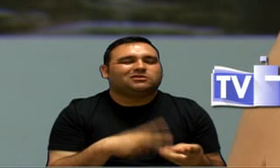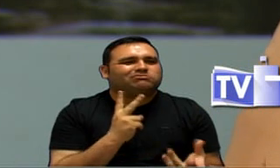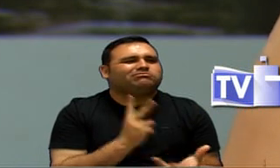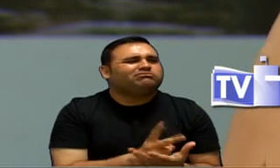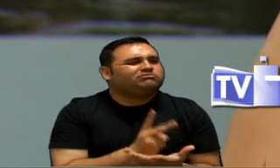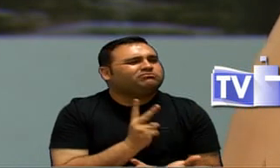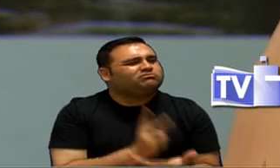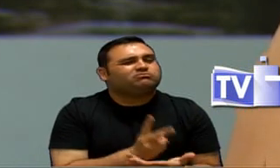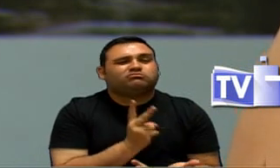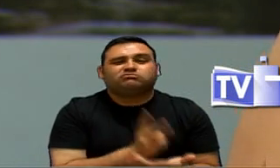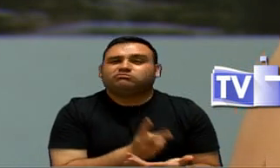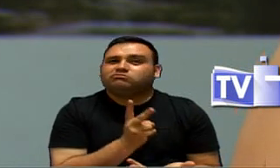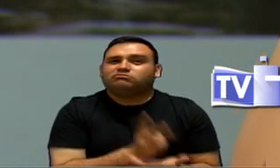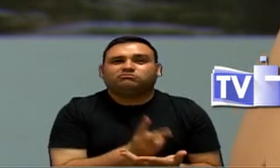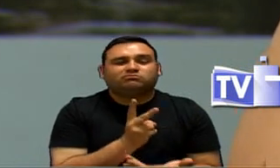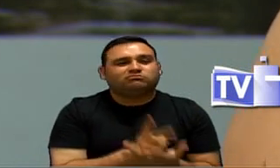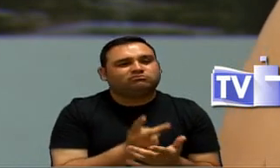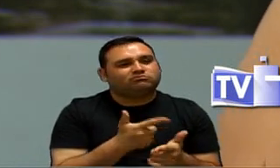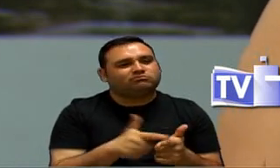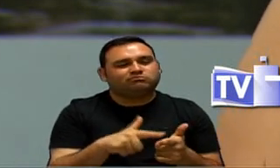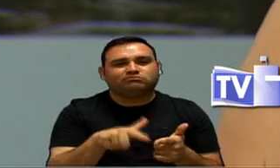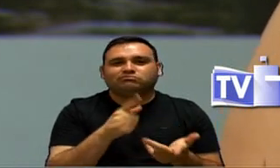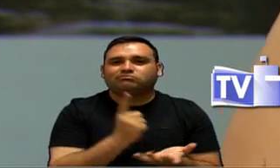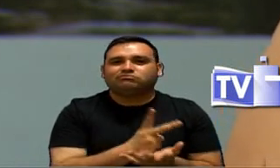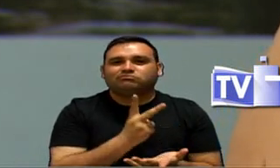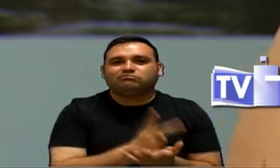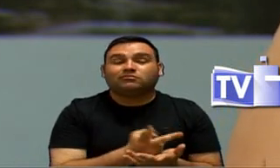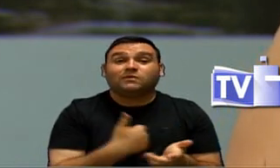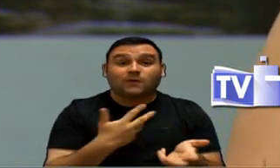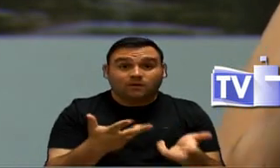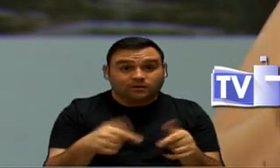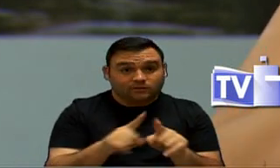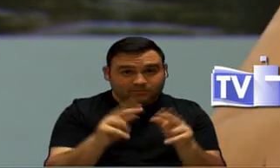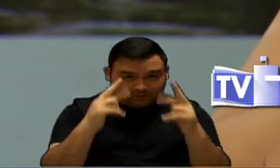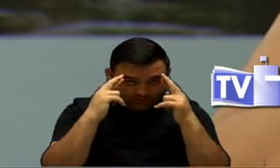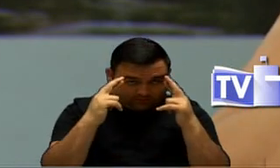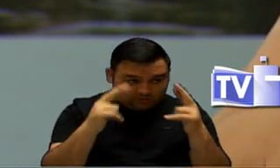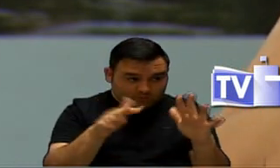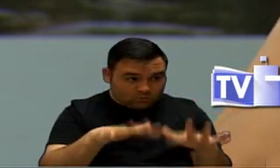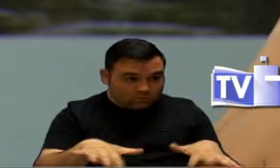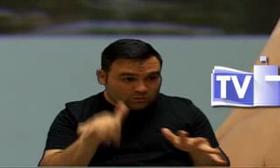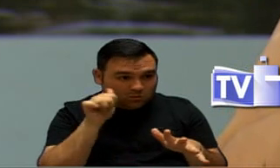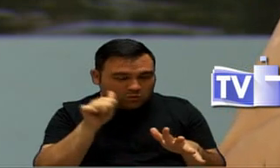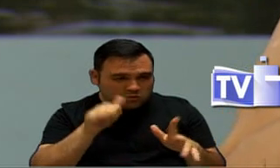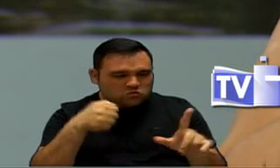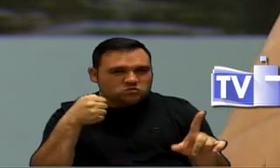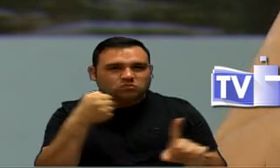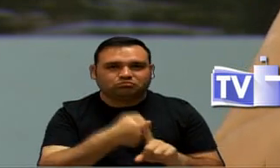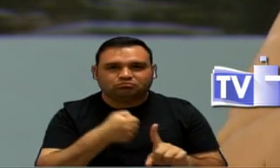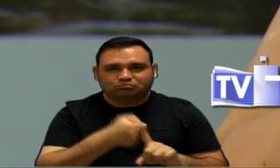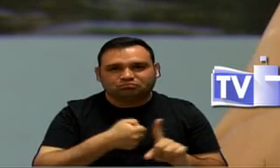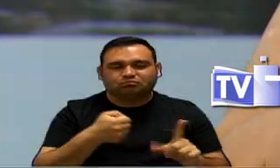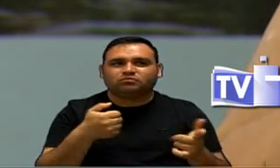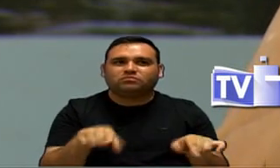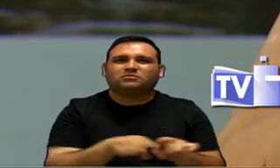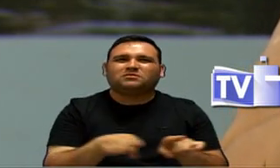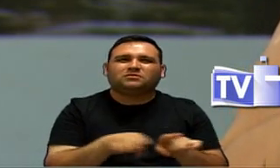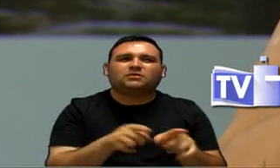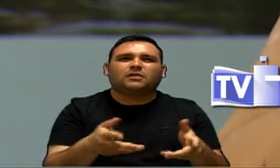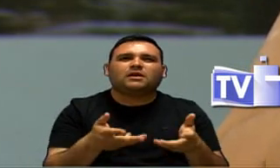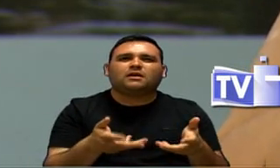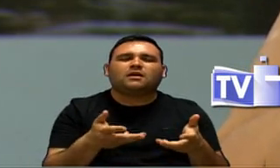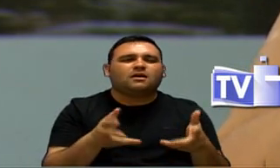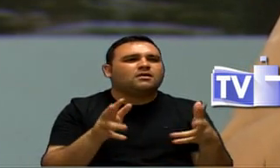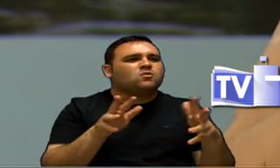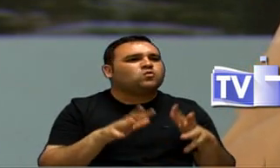gelo. Eu queria muito, até em respeito às minhas companheiras de luta que estão aqui, em respeito a elas, eu gostaria